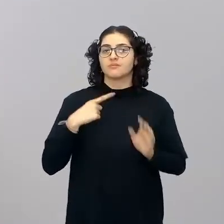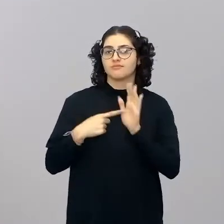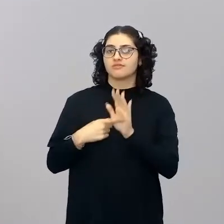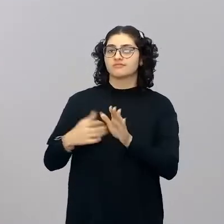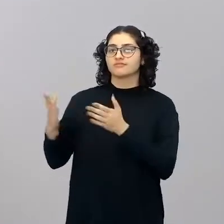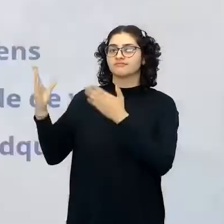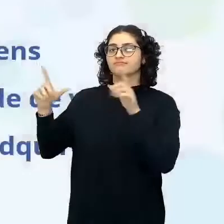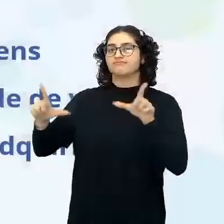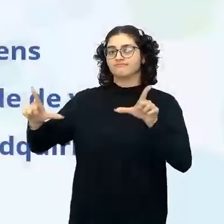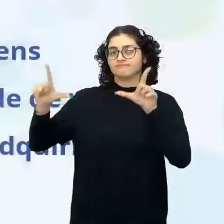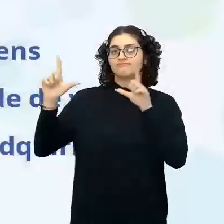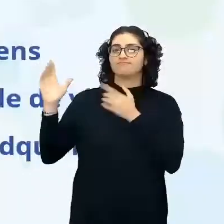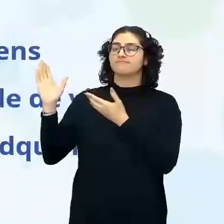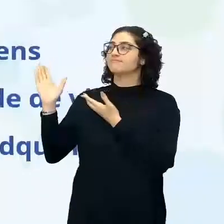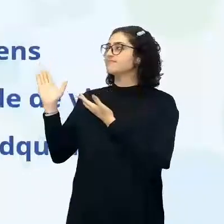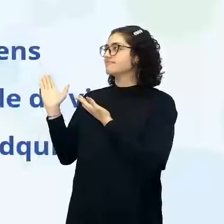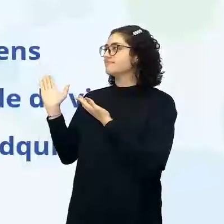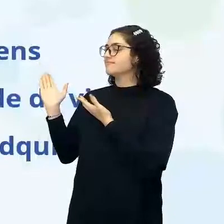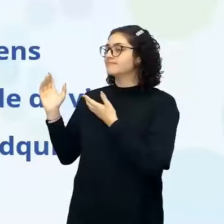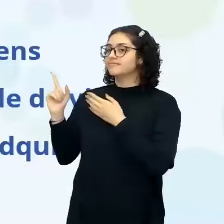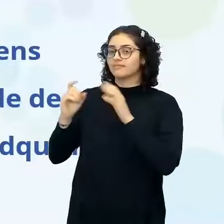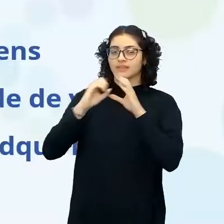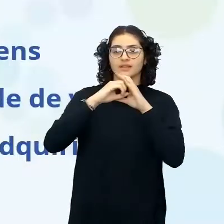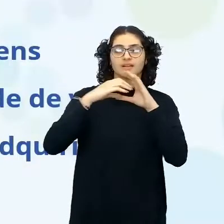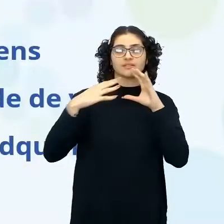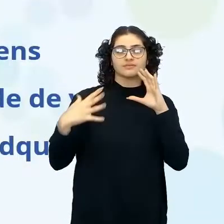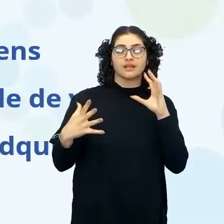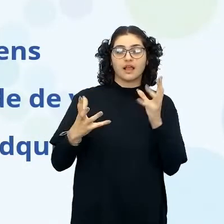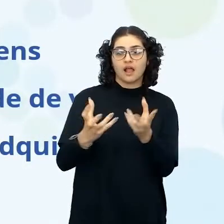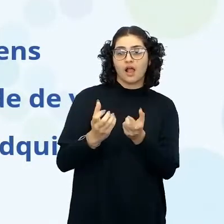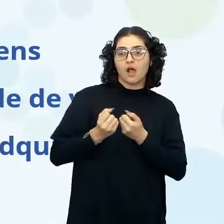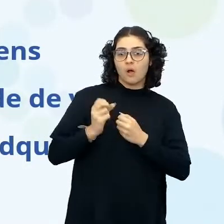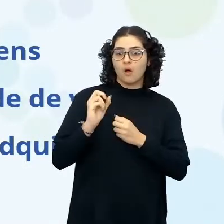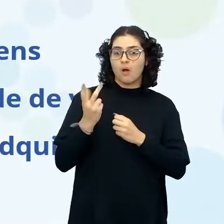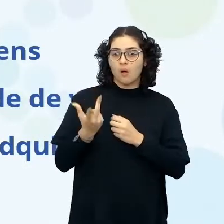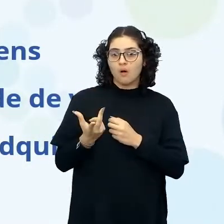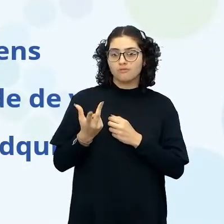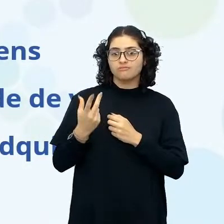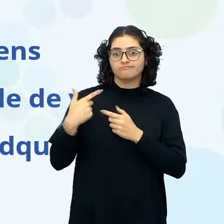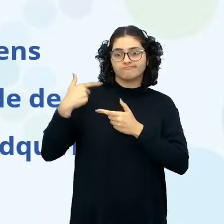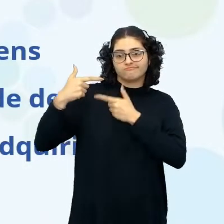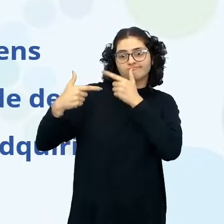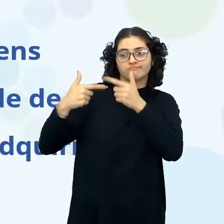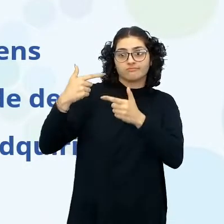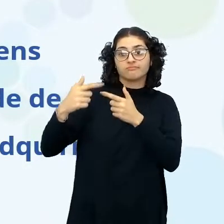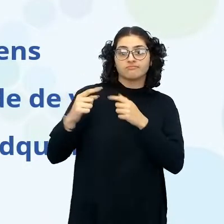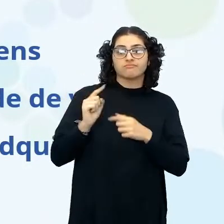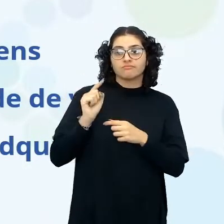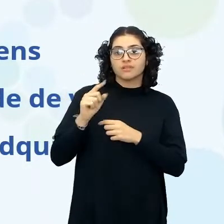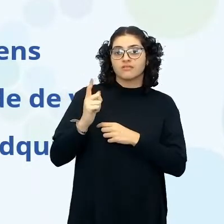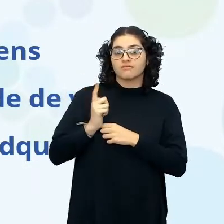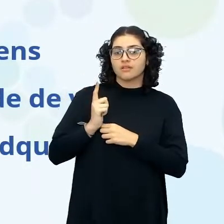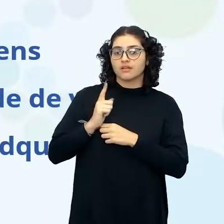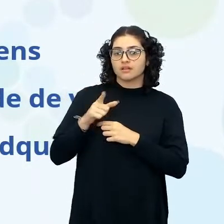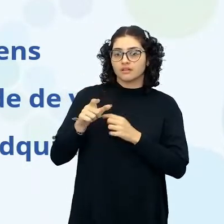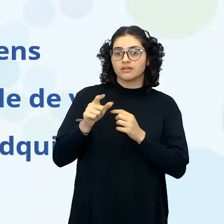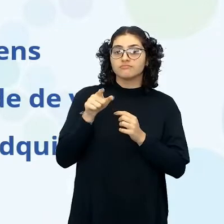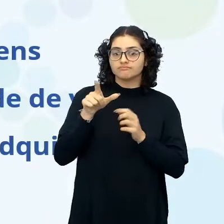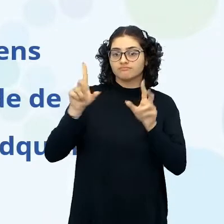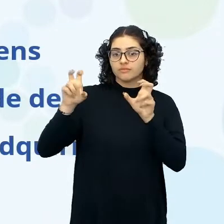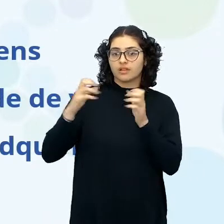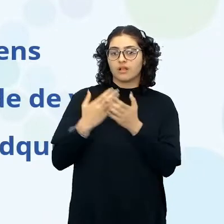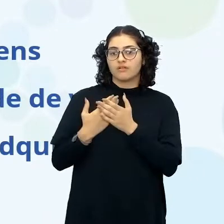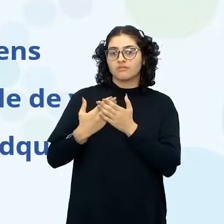para vocês. Características adquiridas ou hereditárias, e aí segue o título da nossa aula de hoje. A gente está